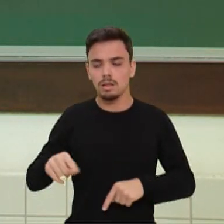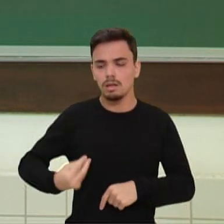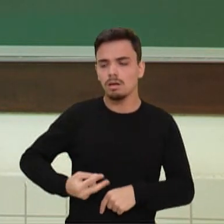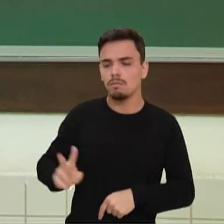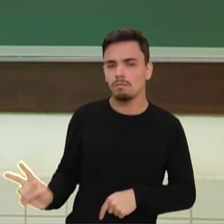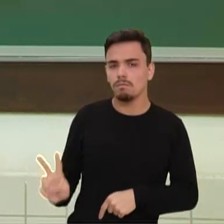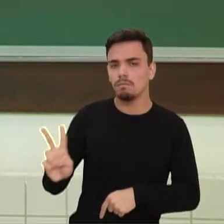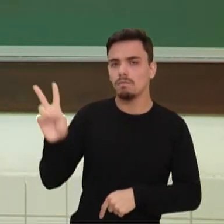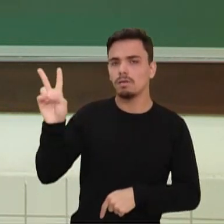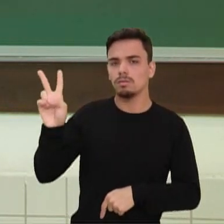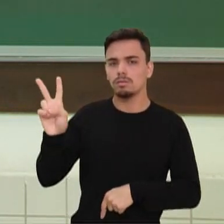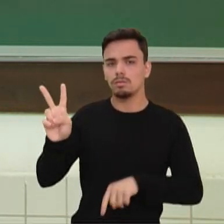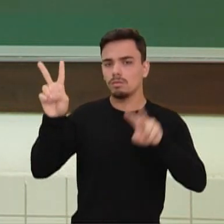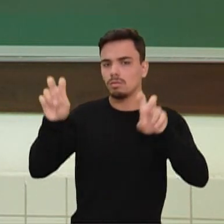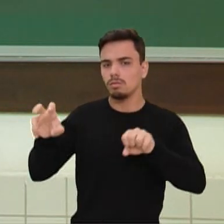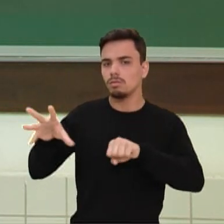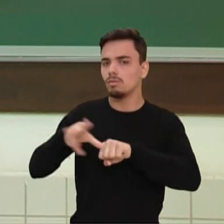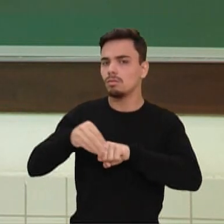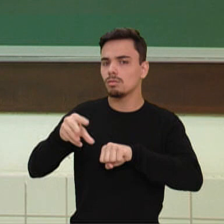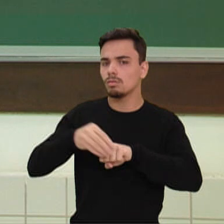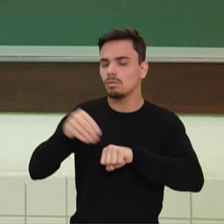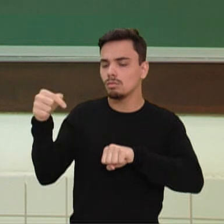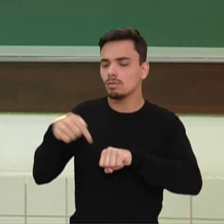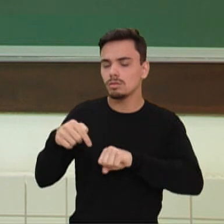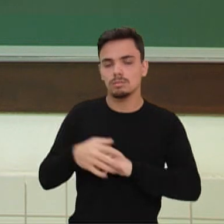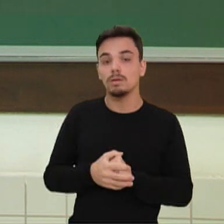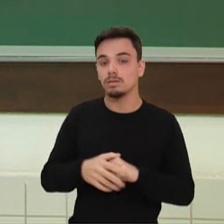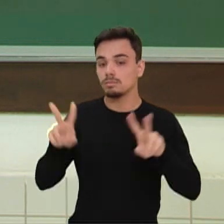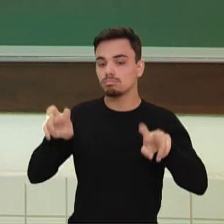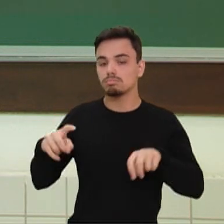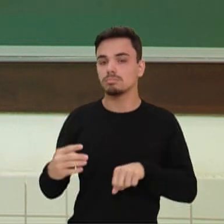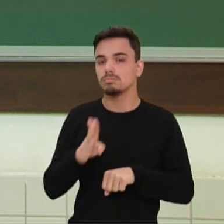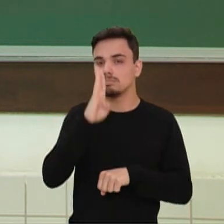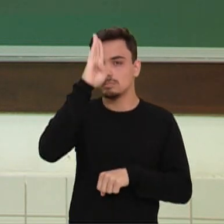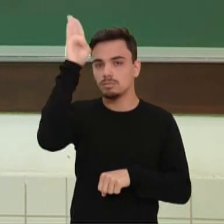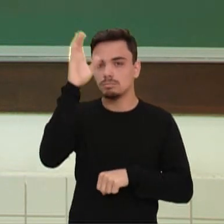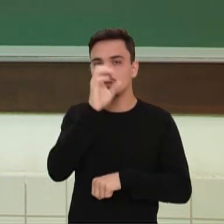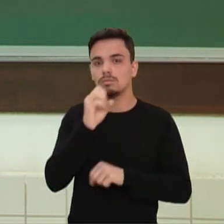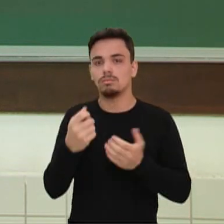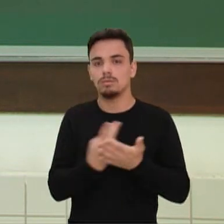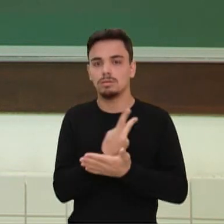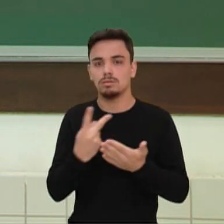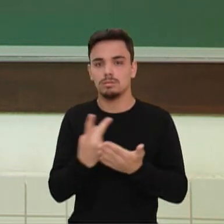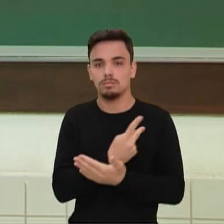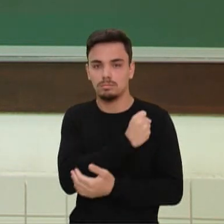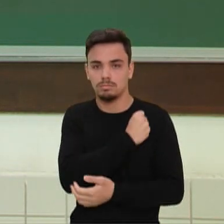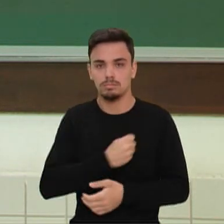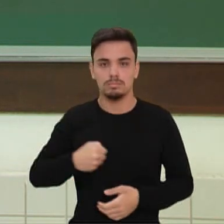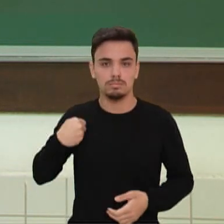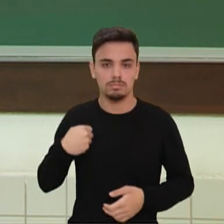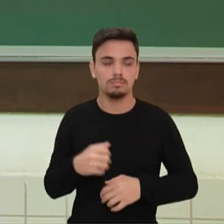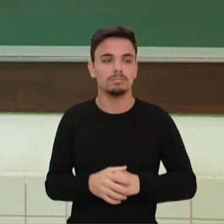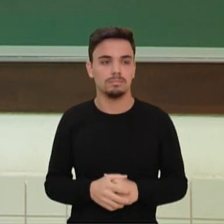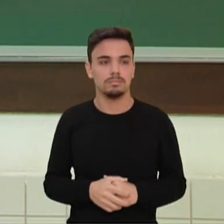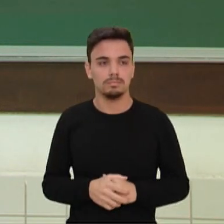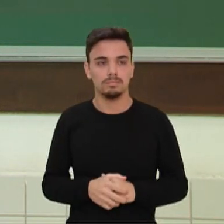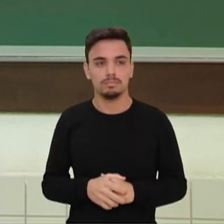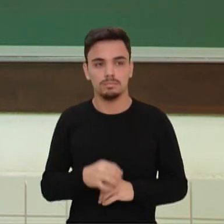valorizou muito o conhecimento, Sócrates. Esse teria sido o principal erro do Sócrates, de acordo com Nietzsche.